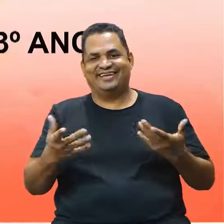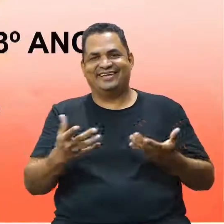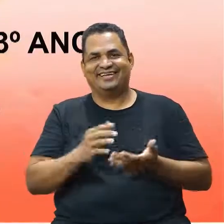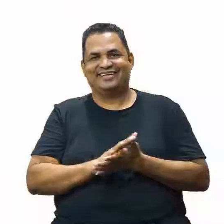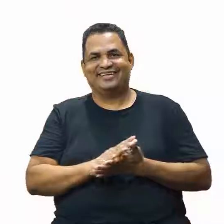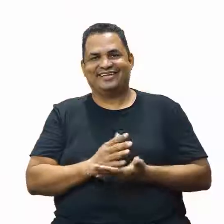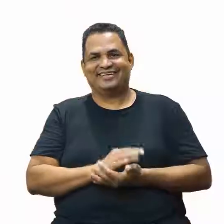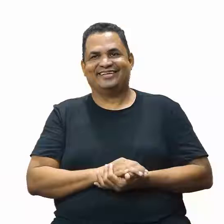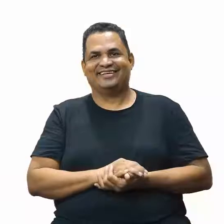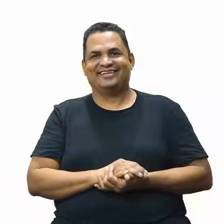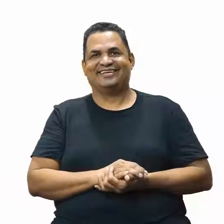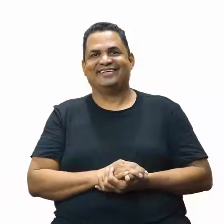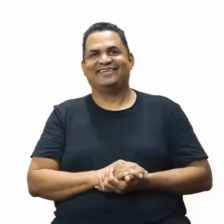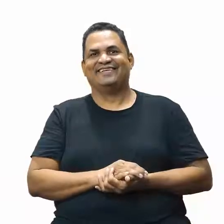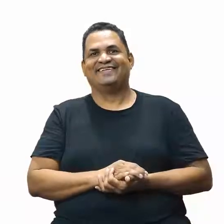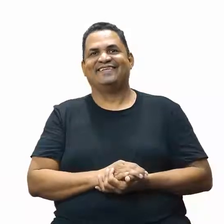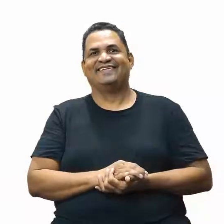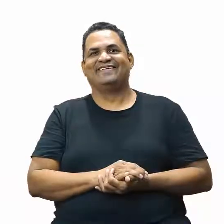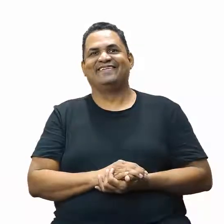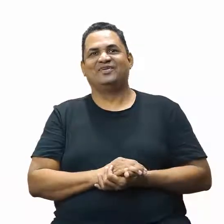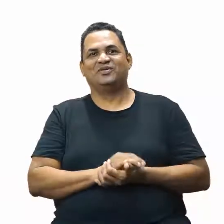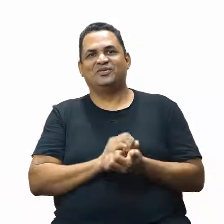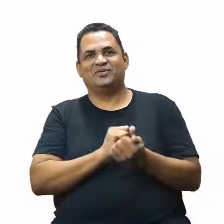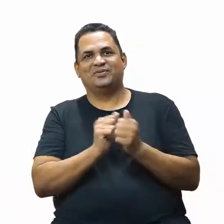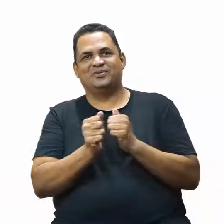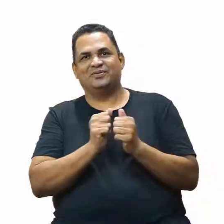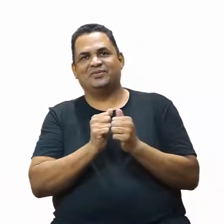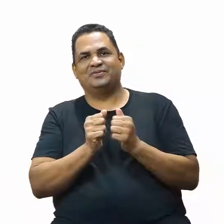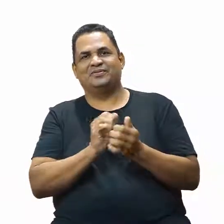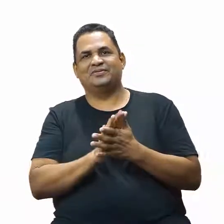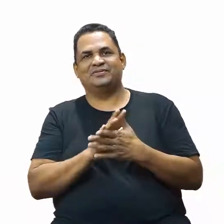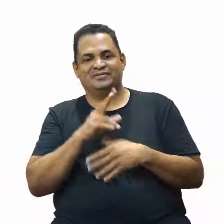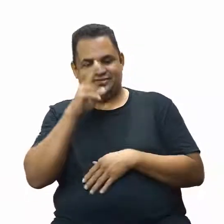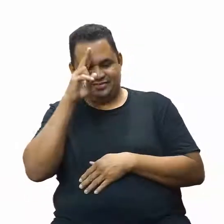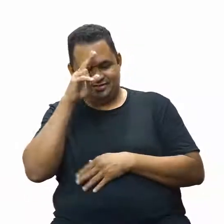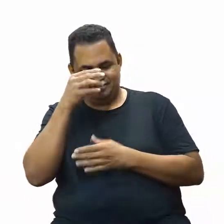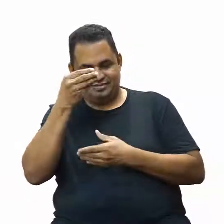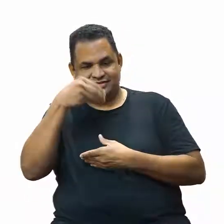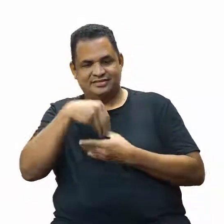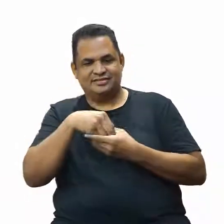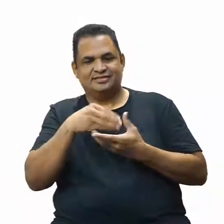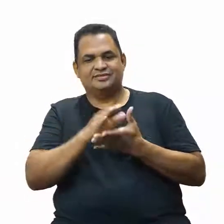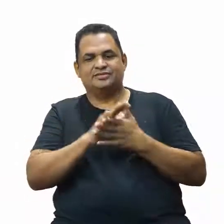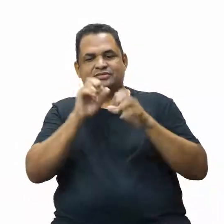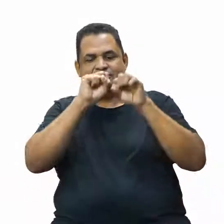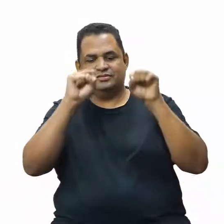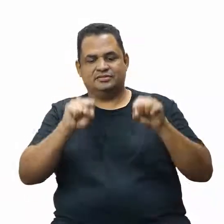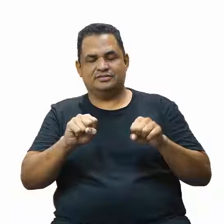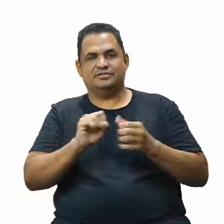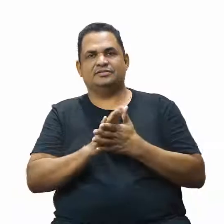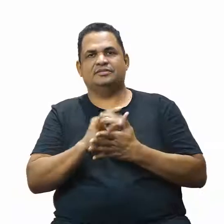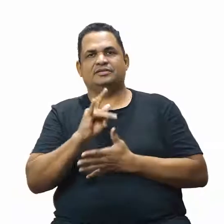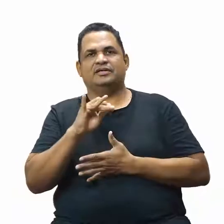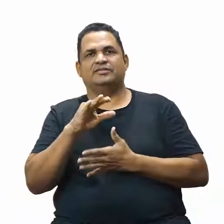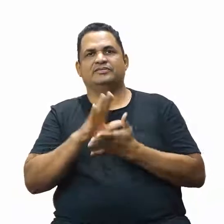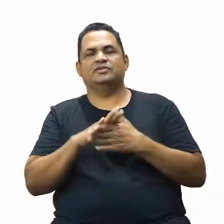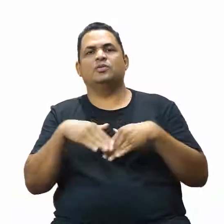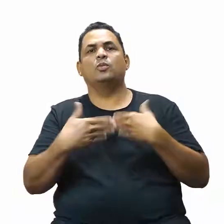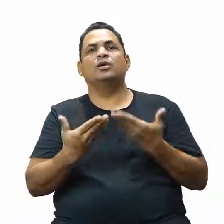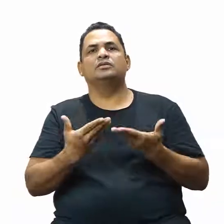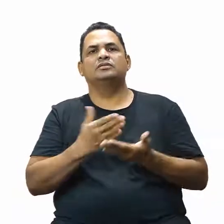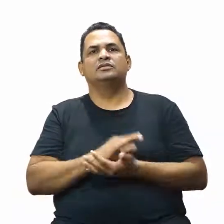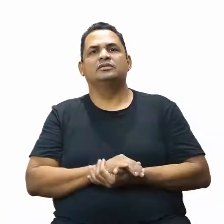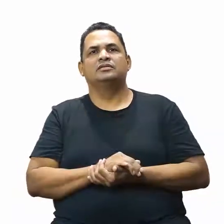Olha o que a gente vai ver nessa aula. Controles de pragas no sistema SAF. E quais são elas,